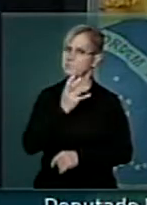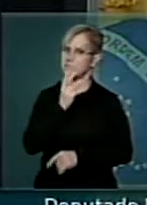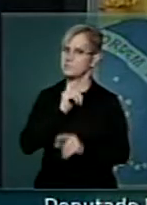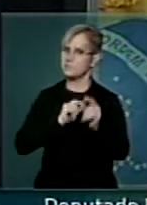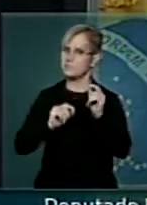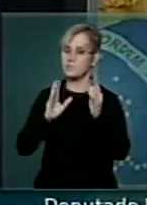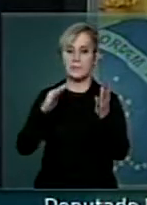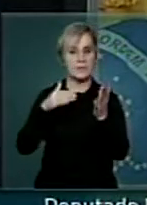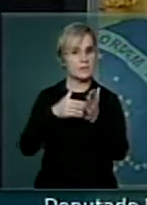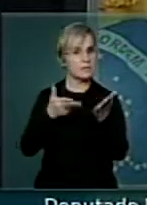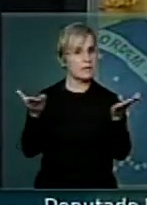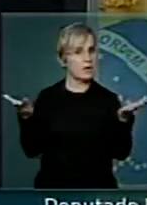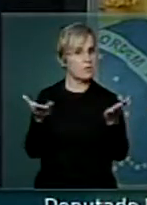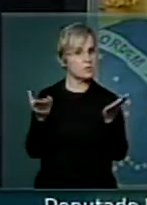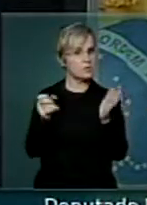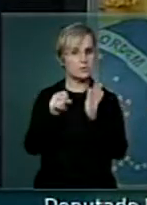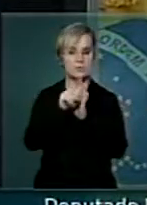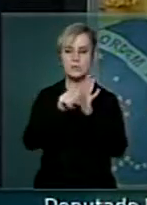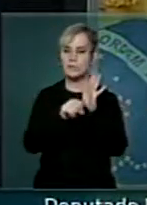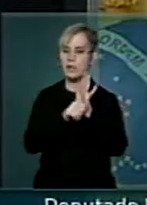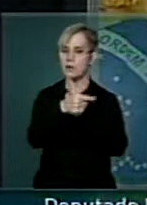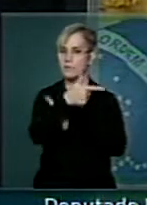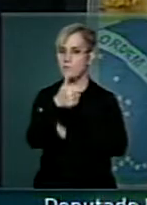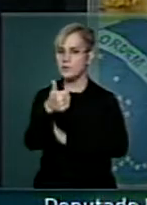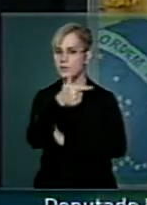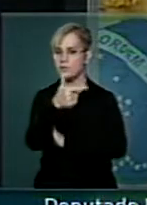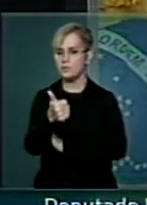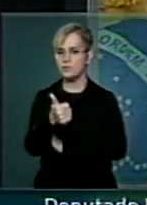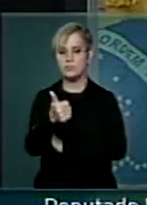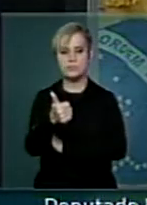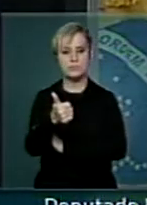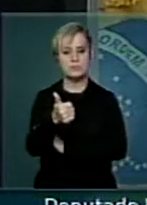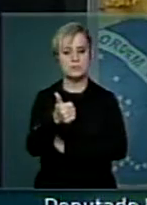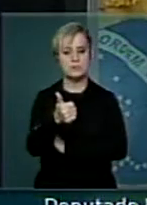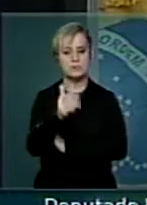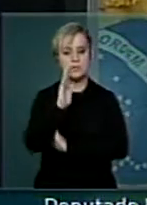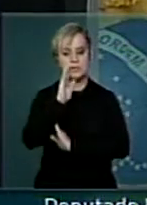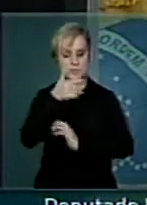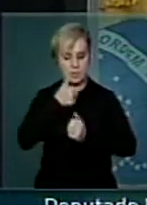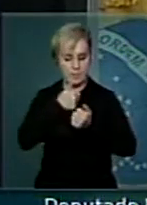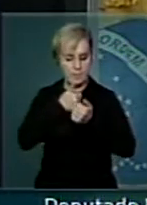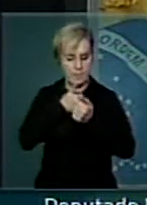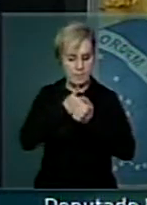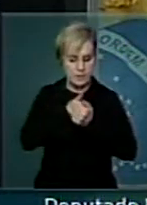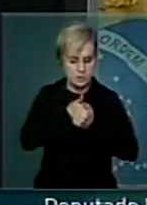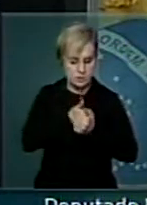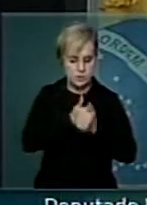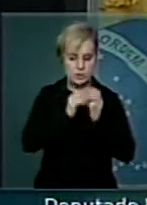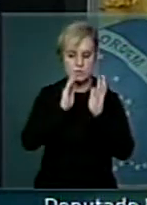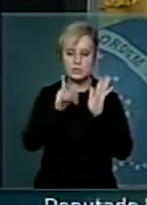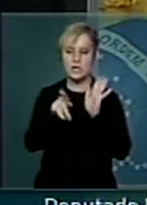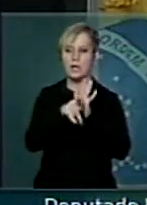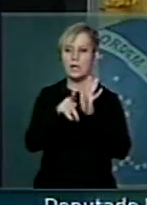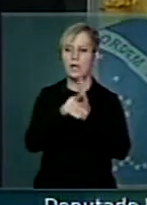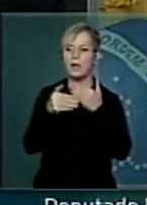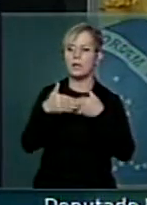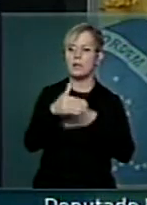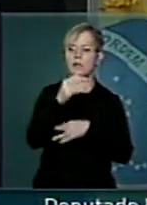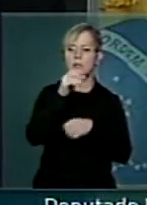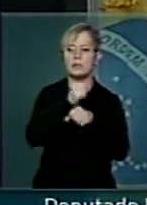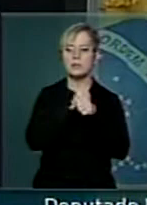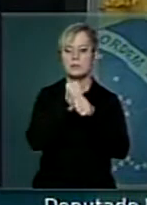ainda hoje, em pleno século XXI, já vesperando o ano de 2012, ainda